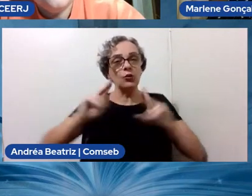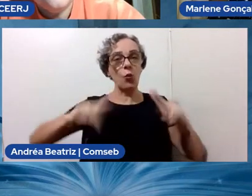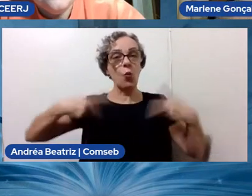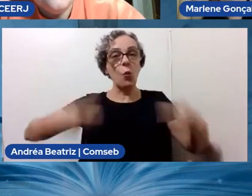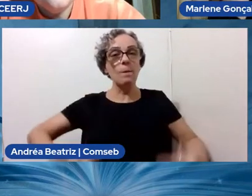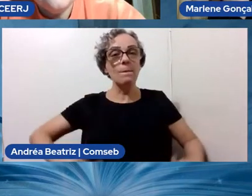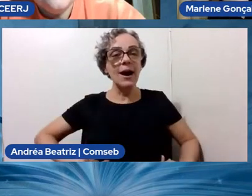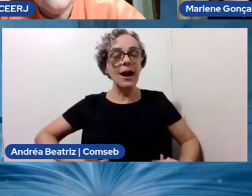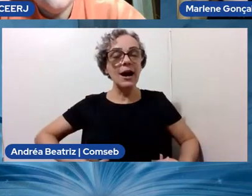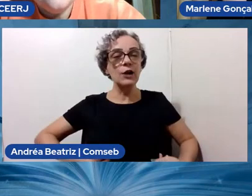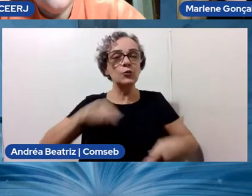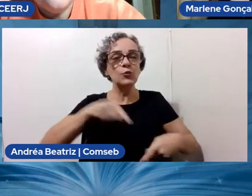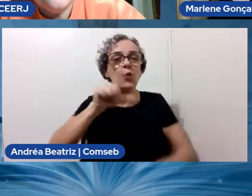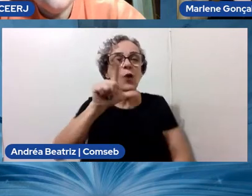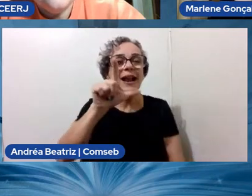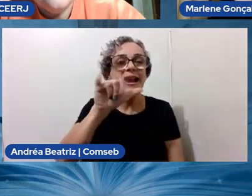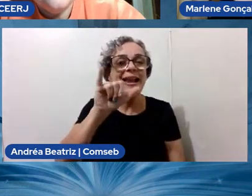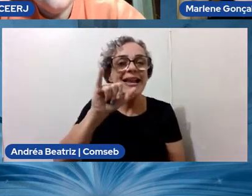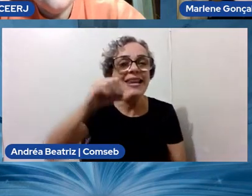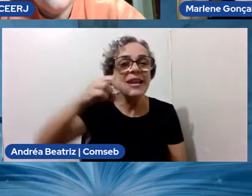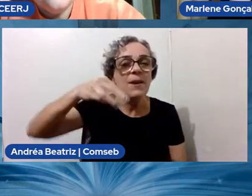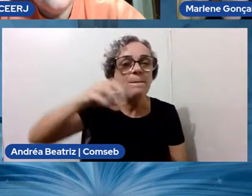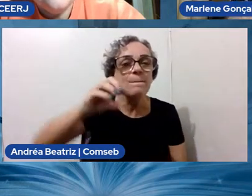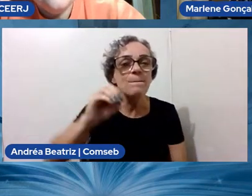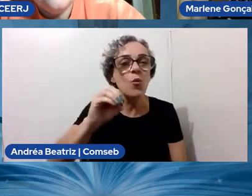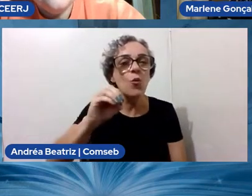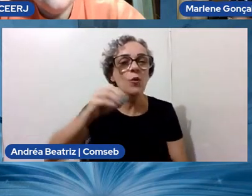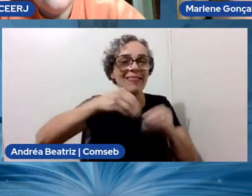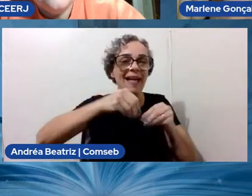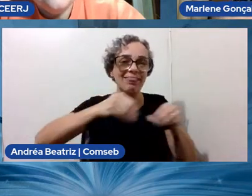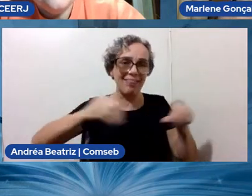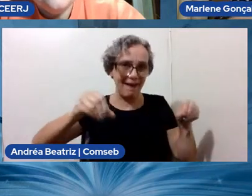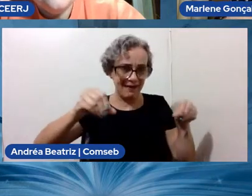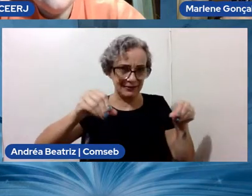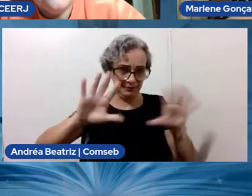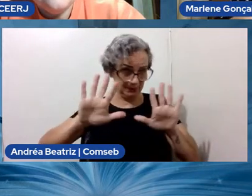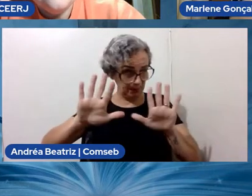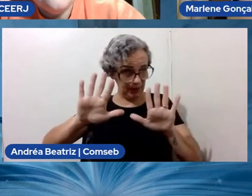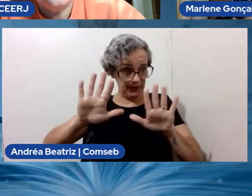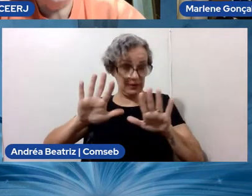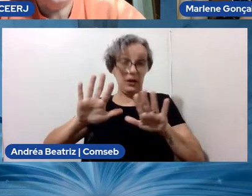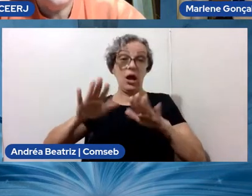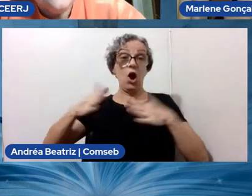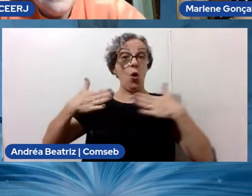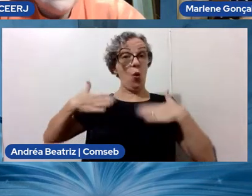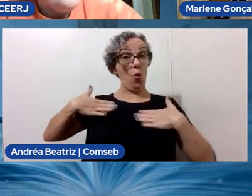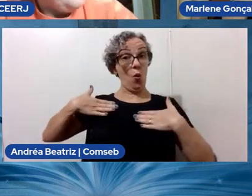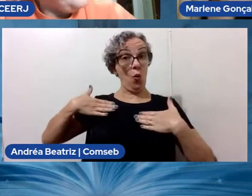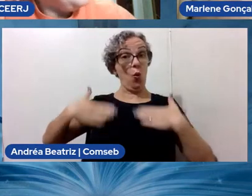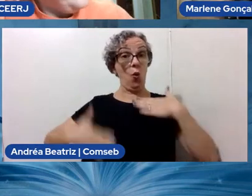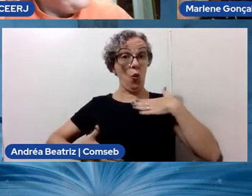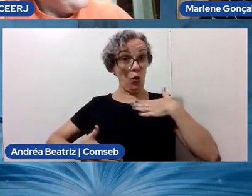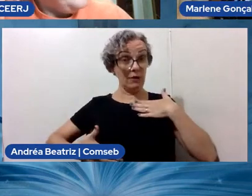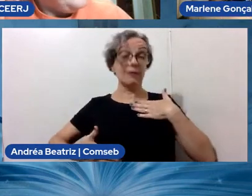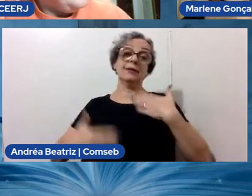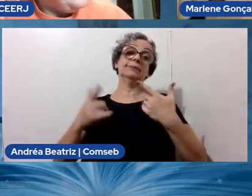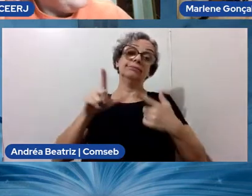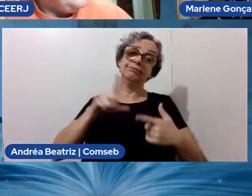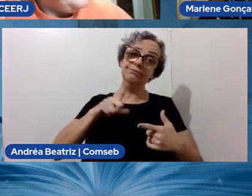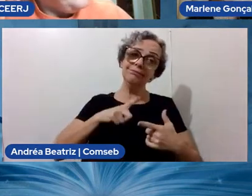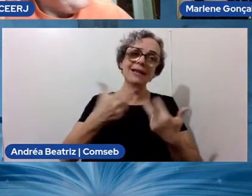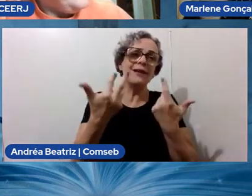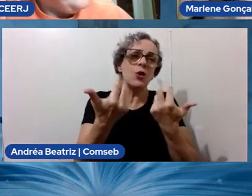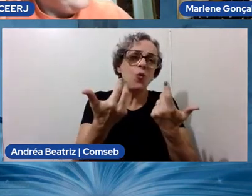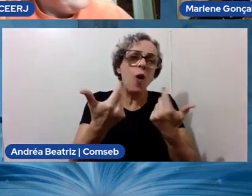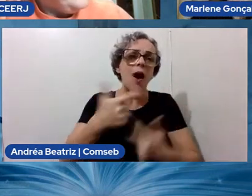é que a gente pode entender isso? Do ponto de vista orgânico, o homem tem a mesma composição dos outros animais, órgãos, as funções,